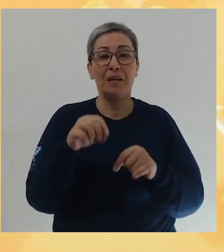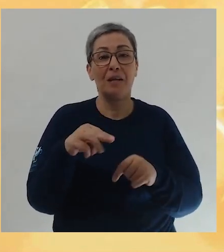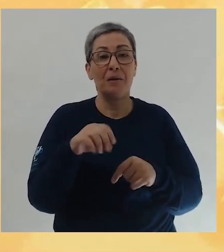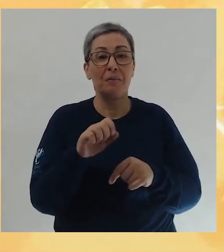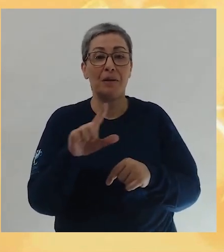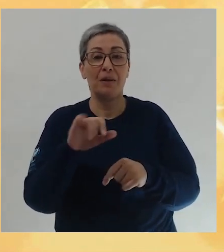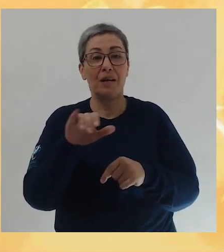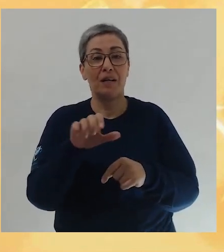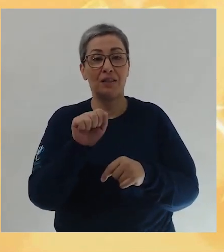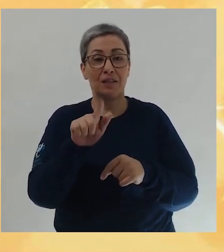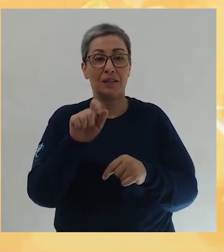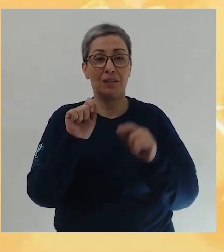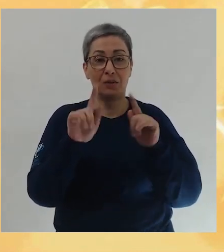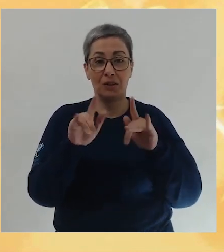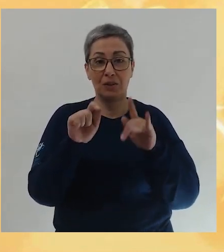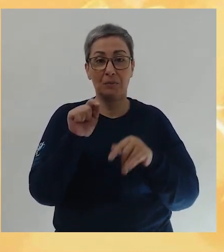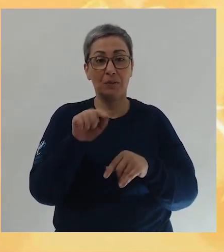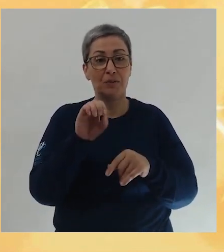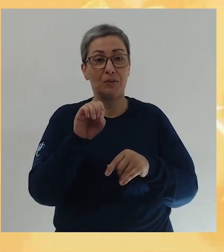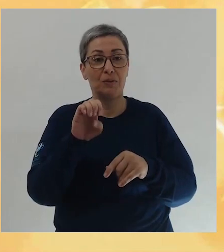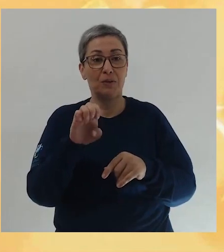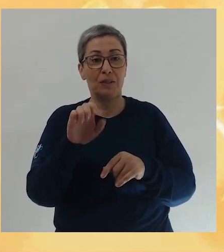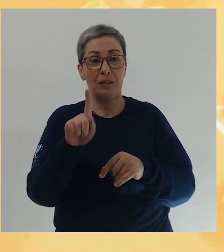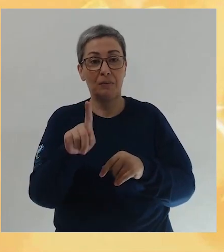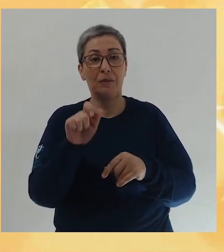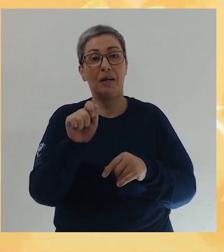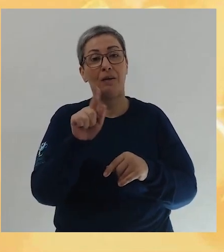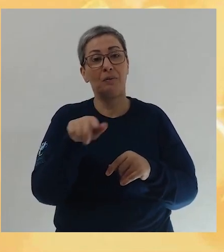envio pelo e-mail